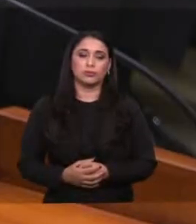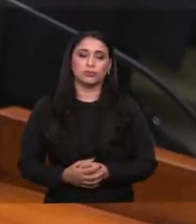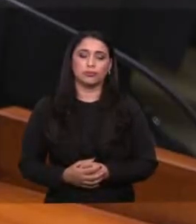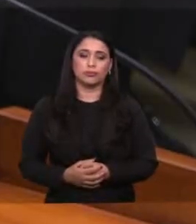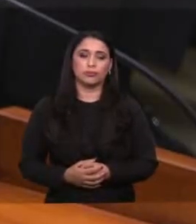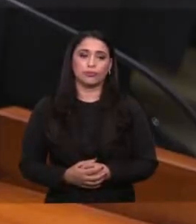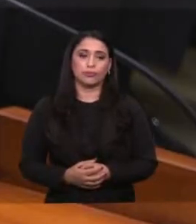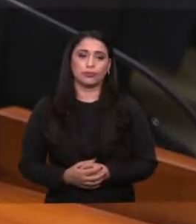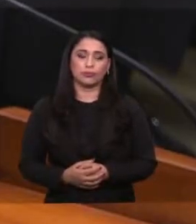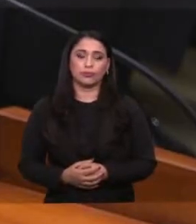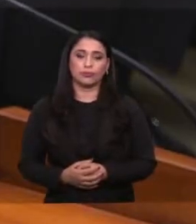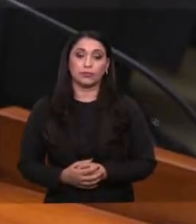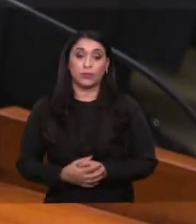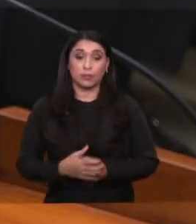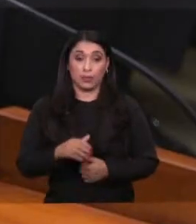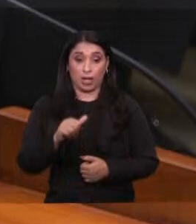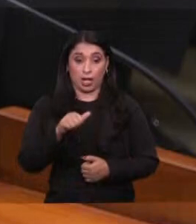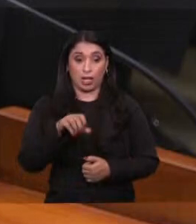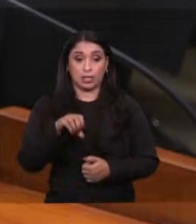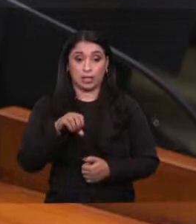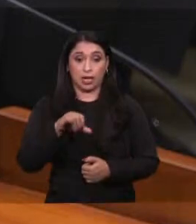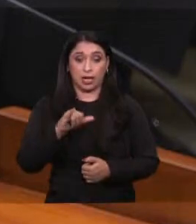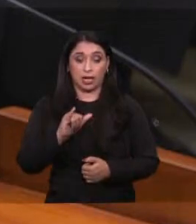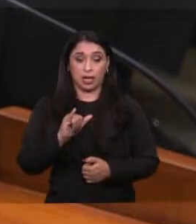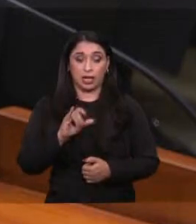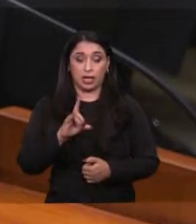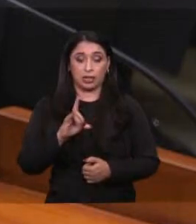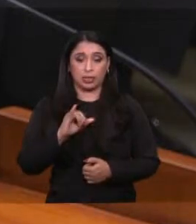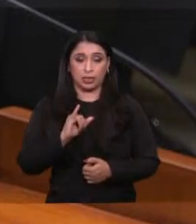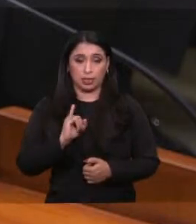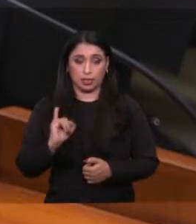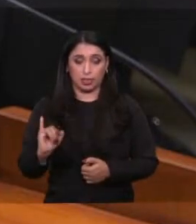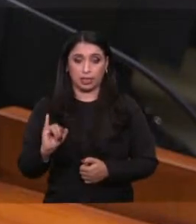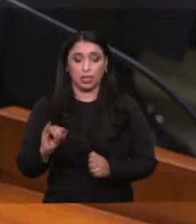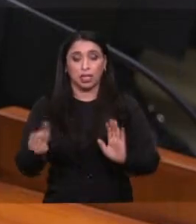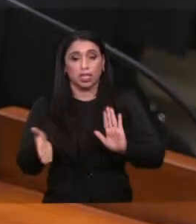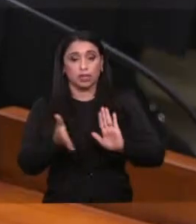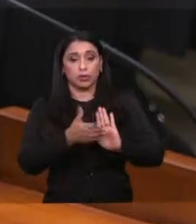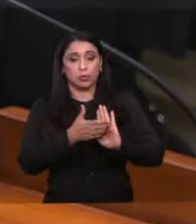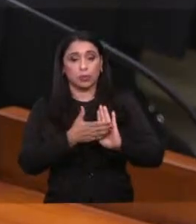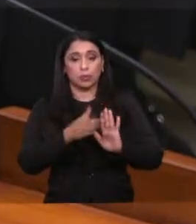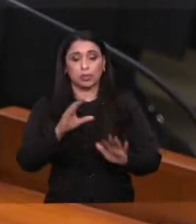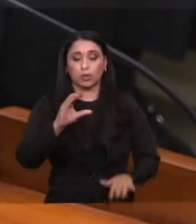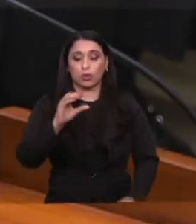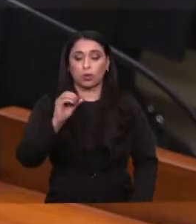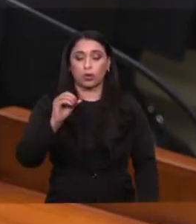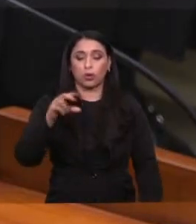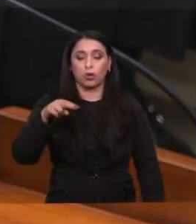ação de essa ação direta que foi proposta pela CONAMP